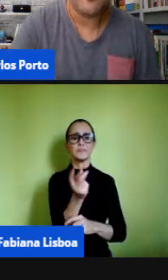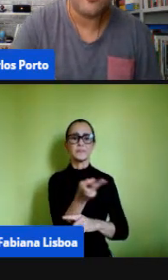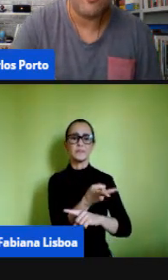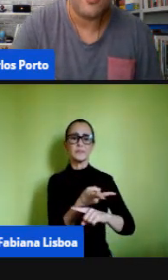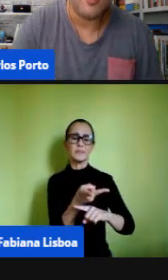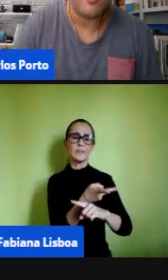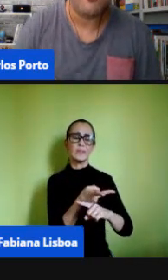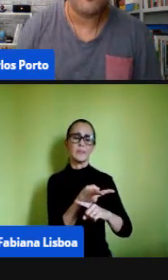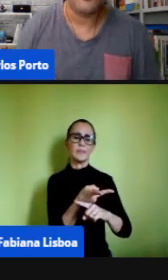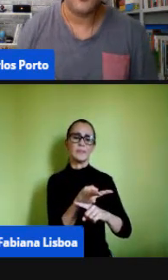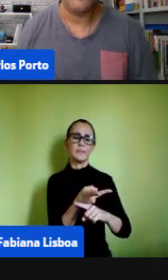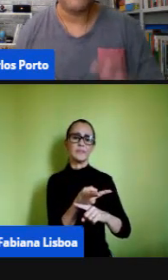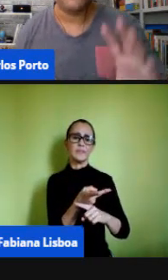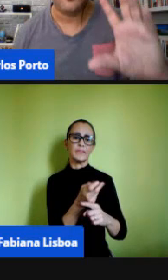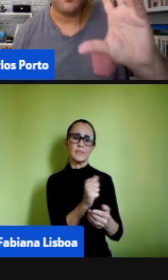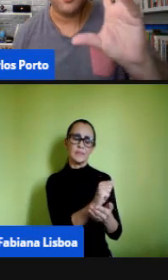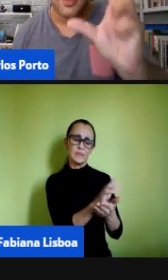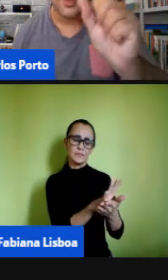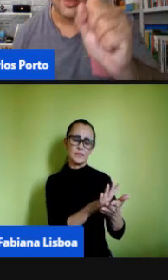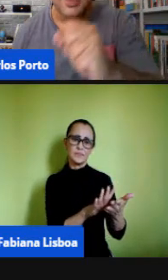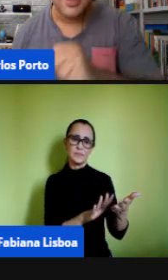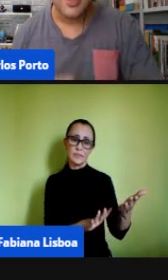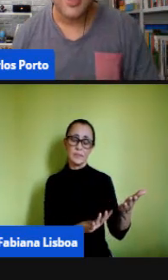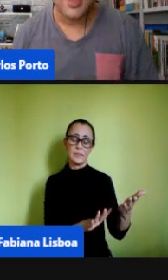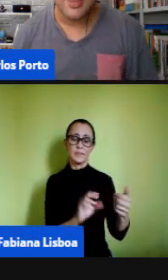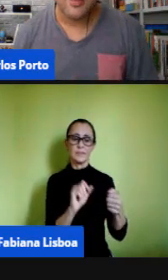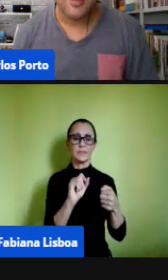Deixa eu só passar um slide aqui para você poder